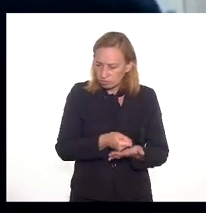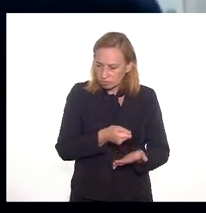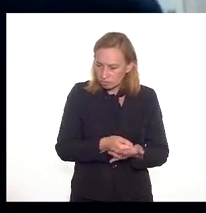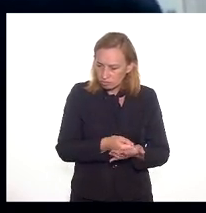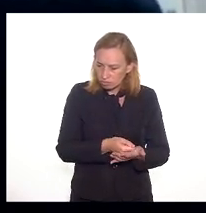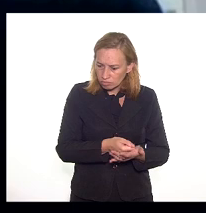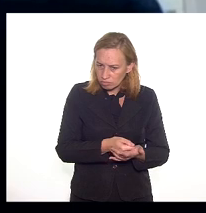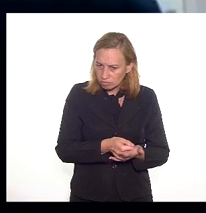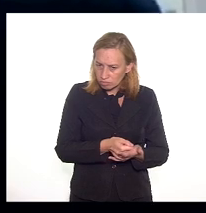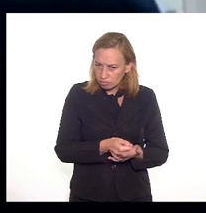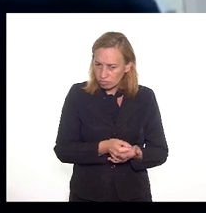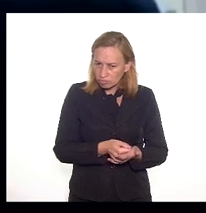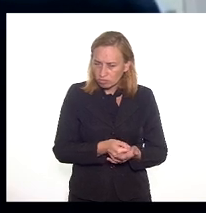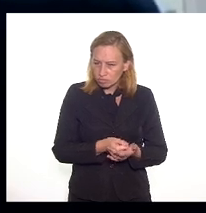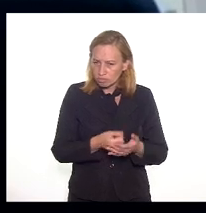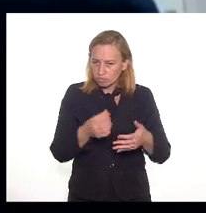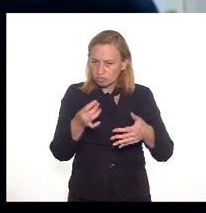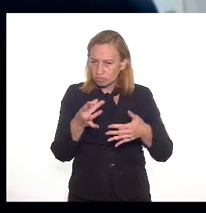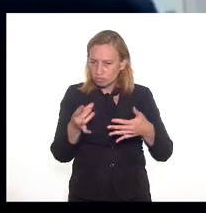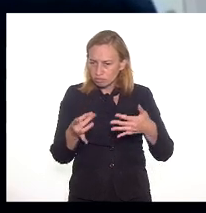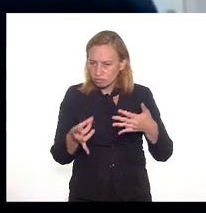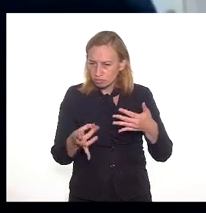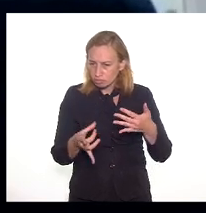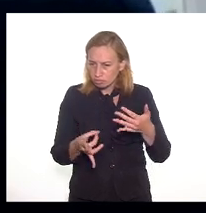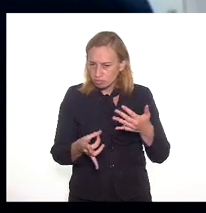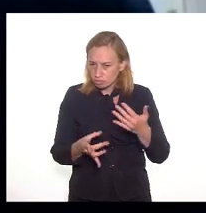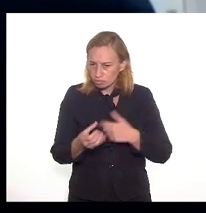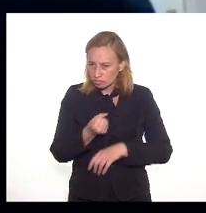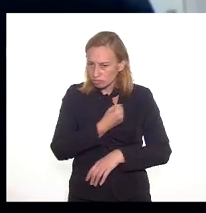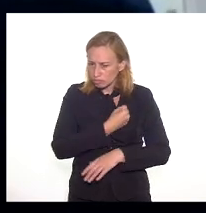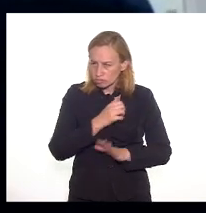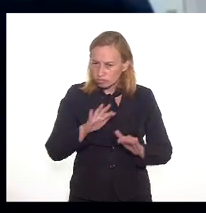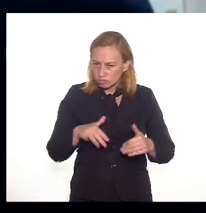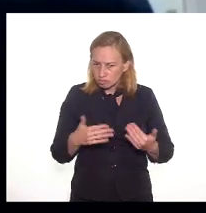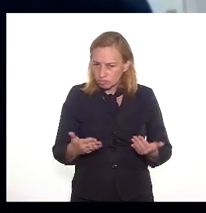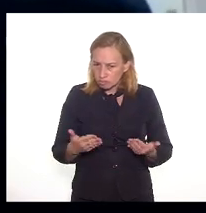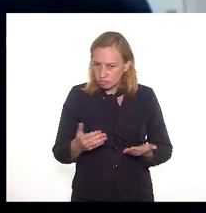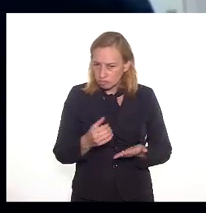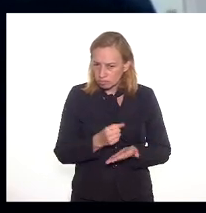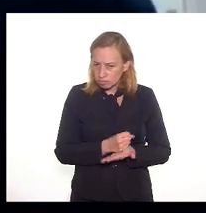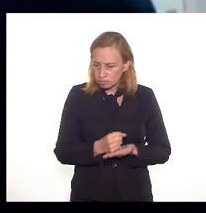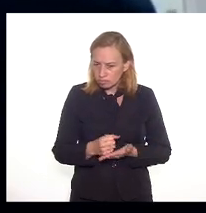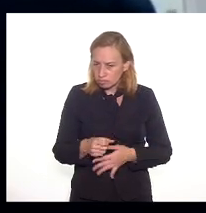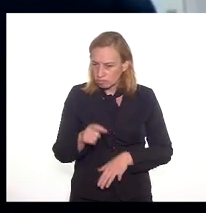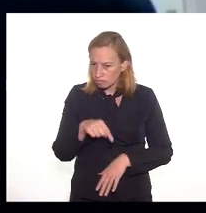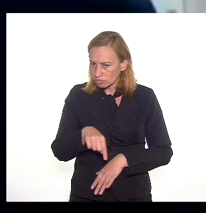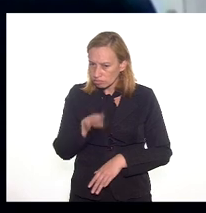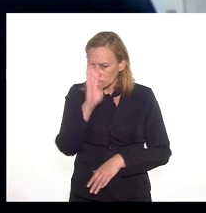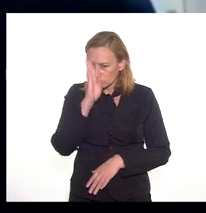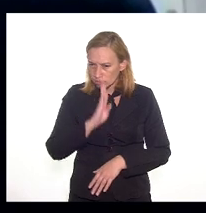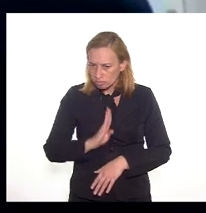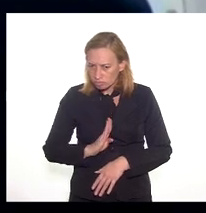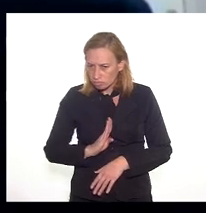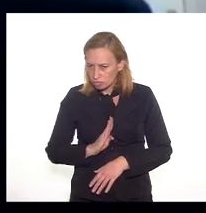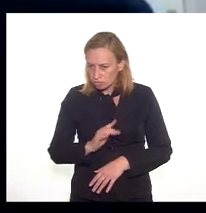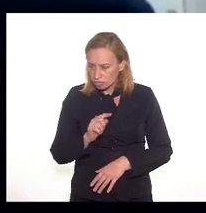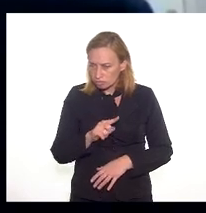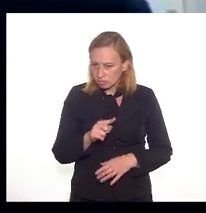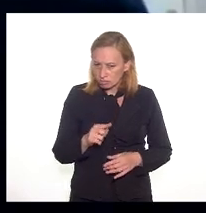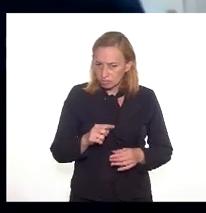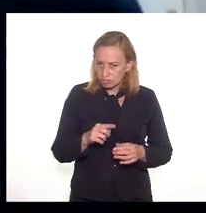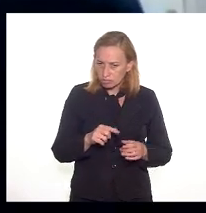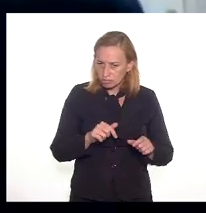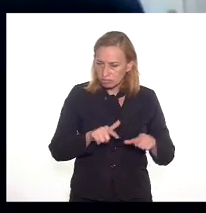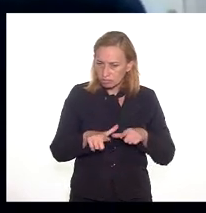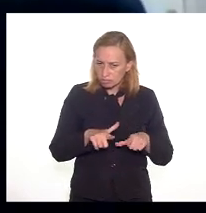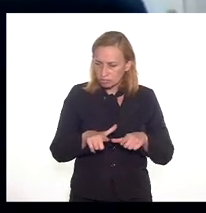uma tabela detalhada sobre fornecedores e quais itens a gente teria que comprar aqui no Brasil, né? Essa dinâmica, que foi a dinâmica da